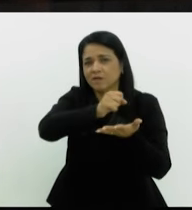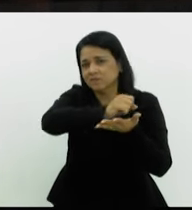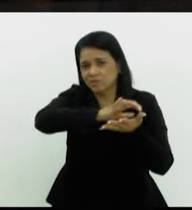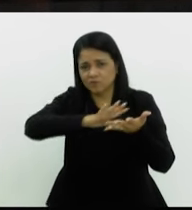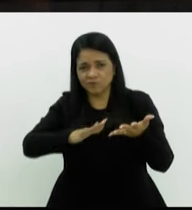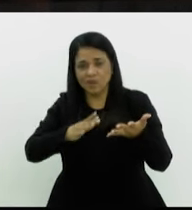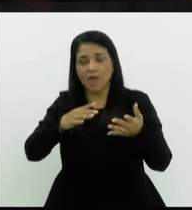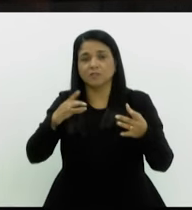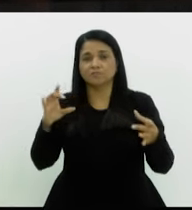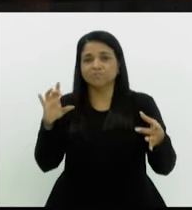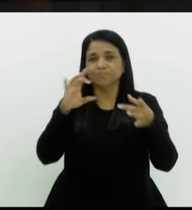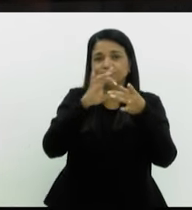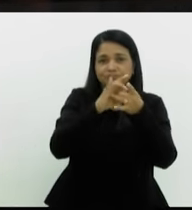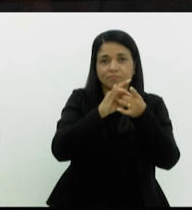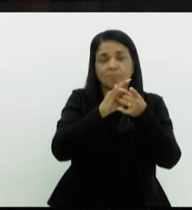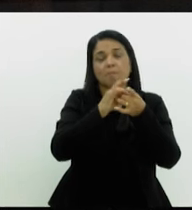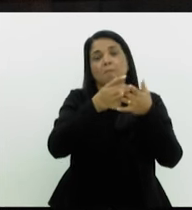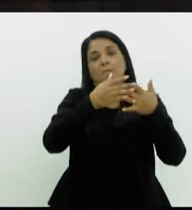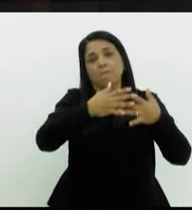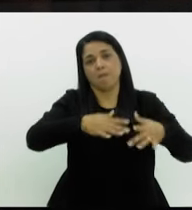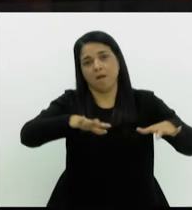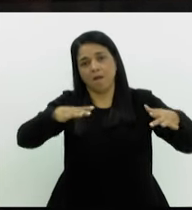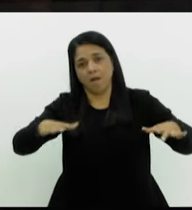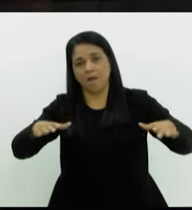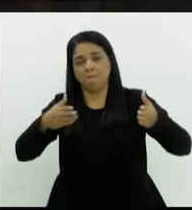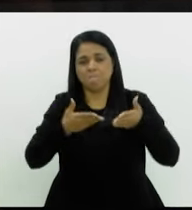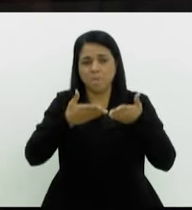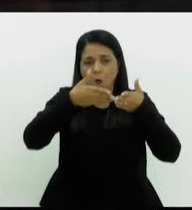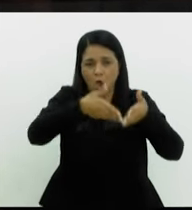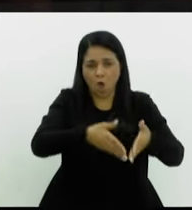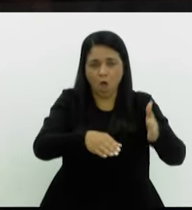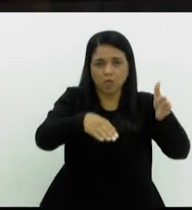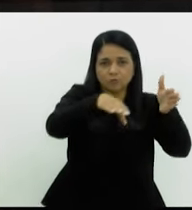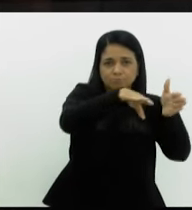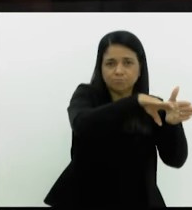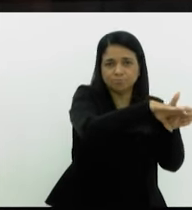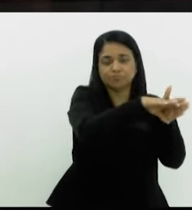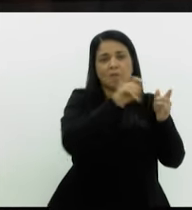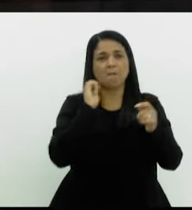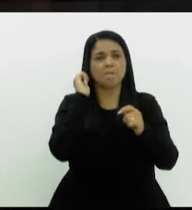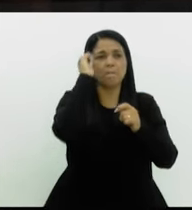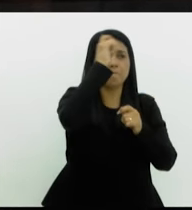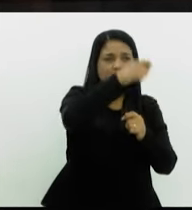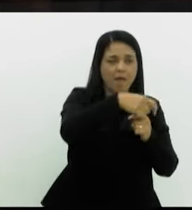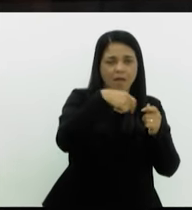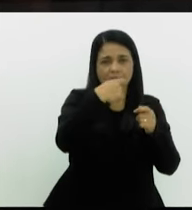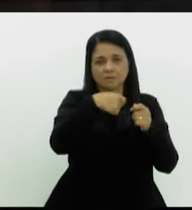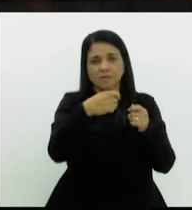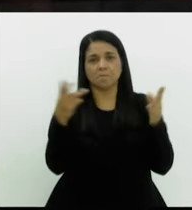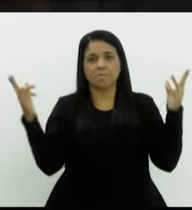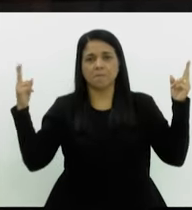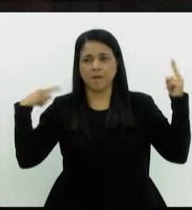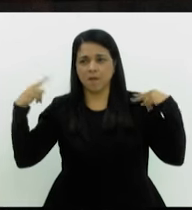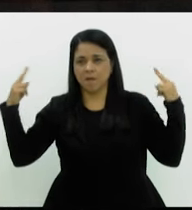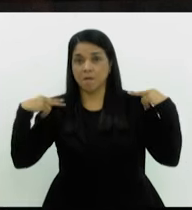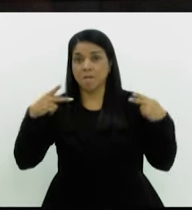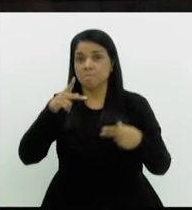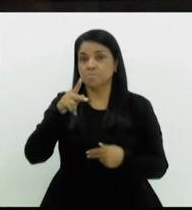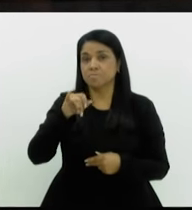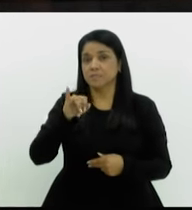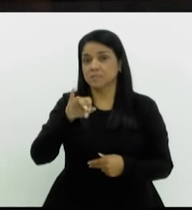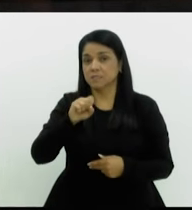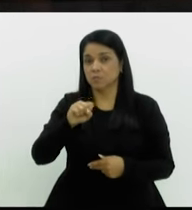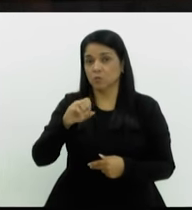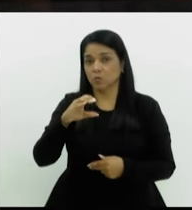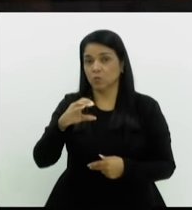ao mar, como portos, marinas, indústria naval, pesca, maricultura, piscicultura, e